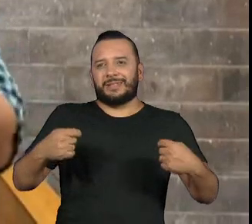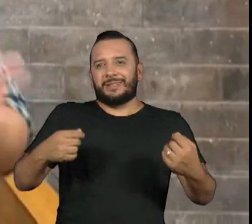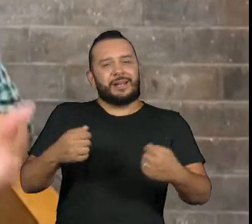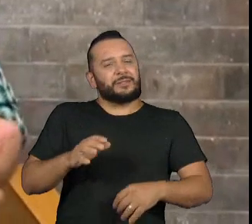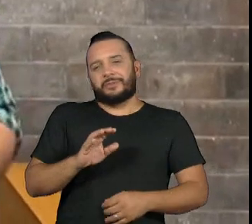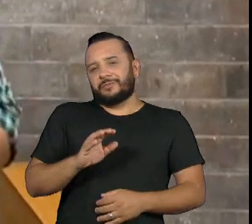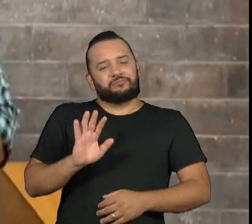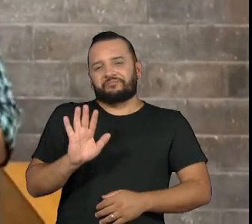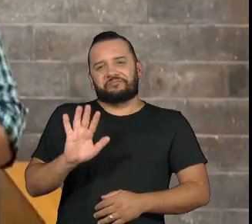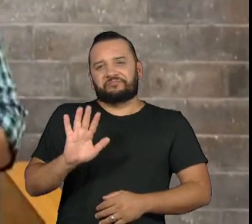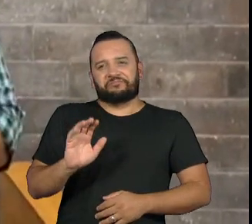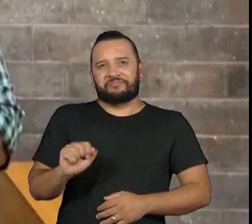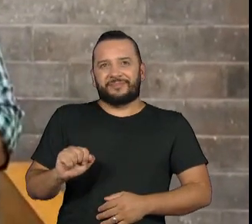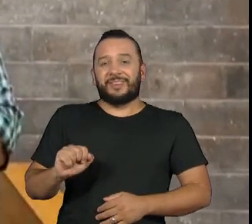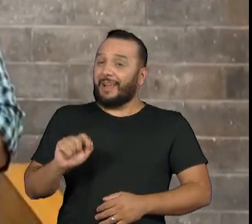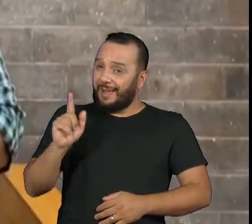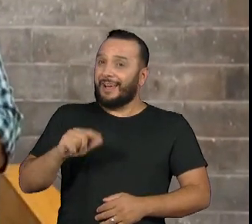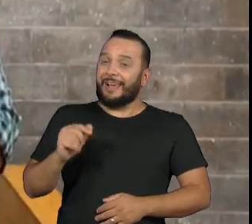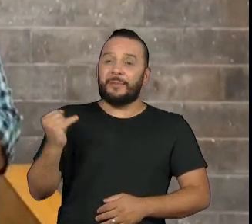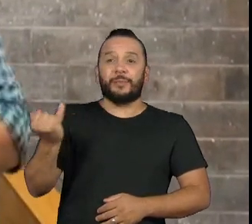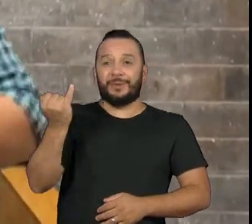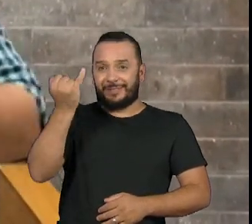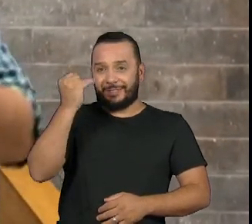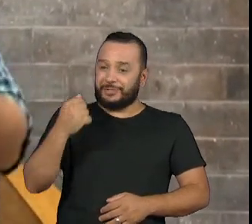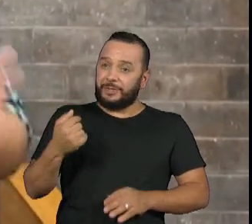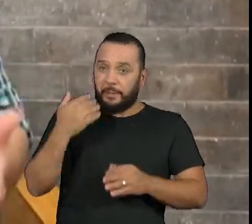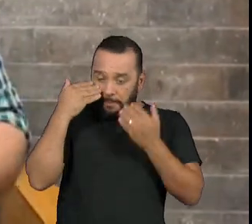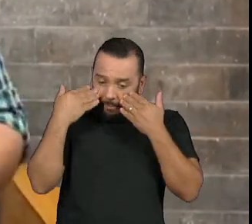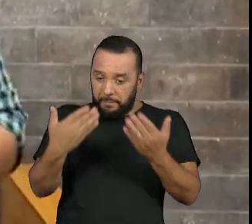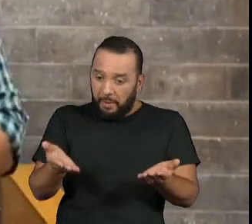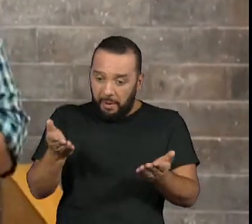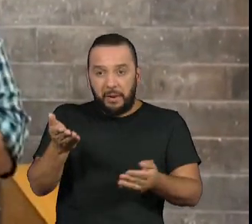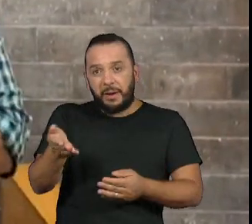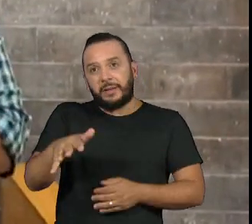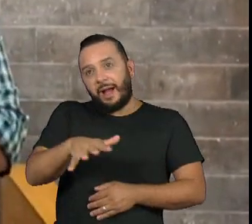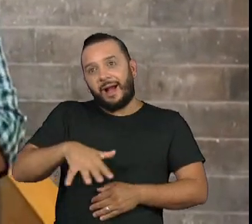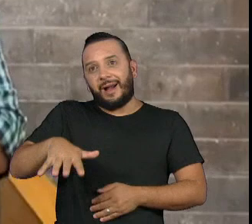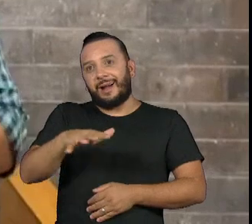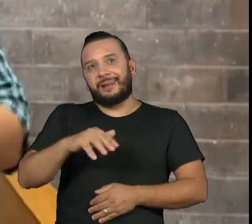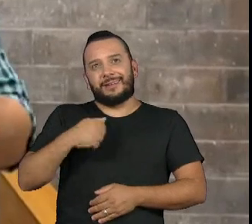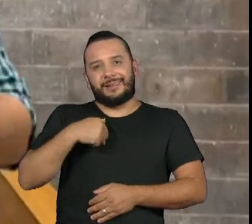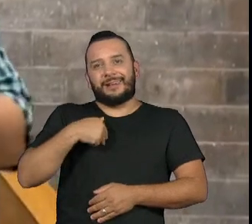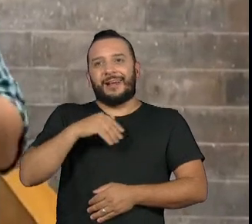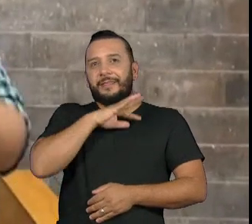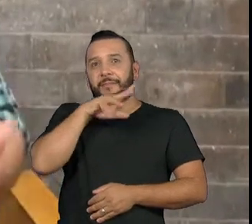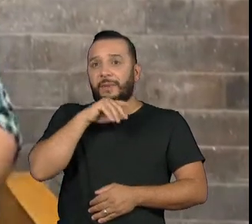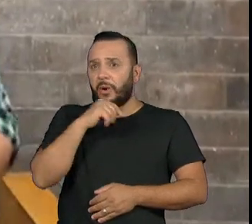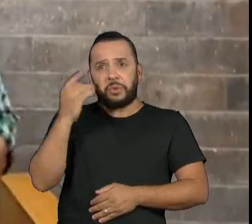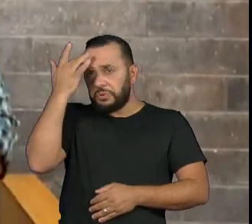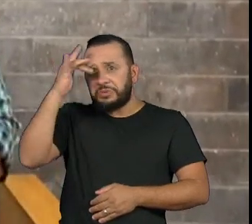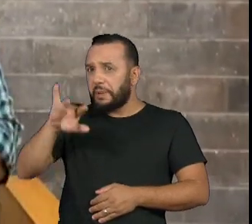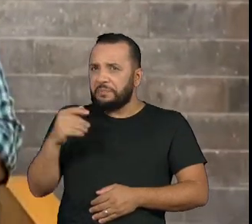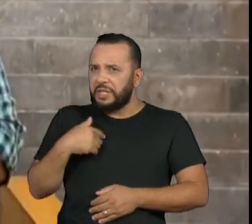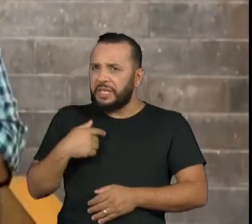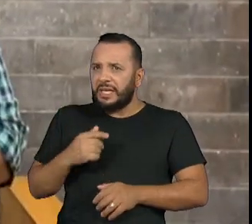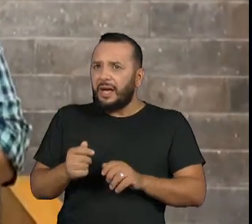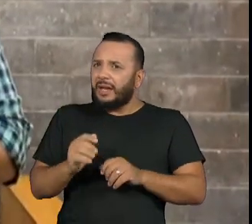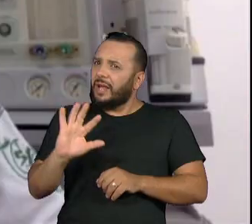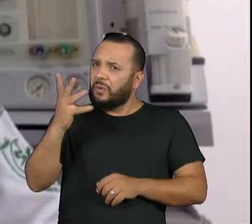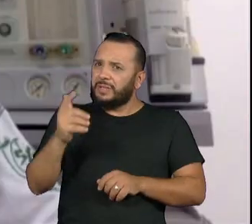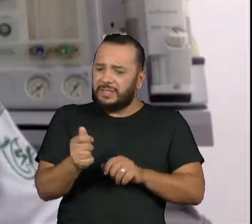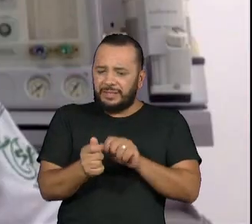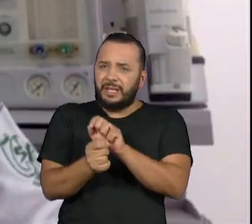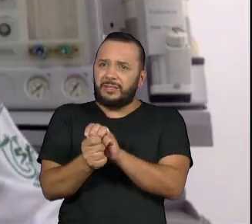e isso foi mais um marco na medicina de animais selvagens, e nesse caso, porque nós não esperávamos que isso fosse